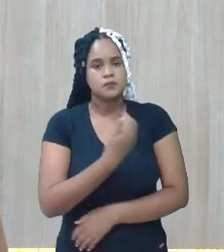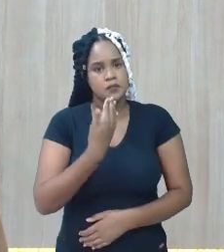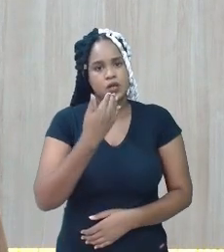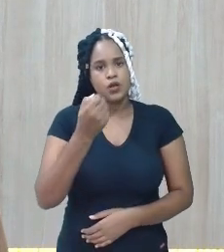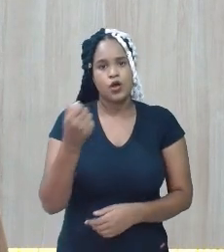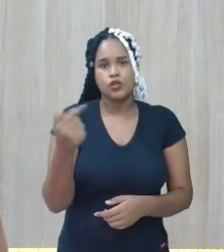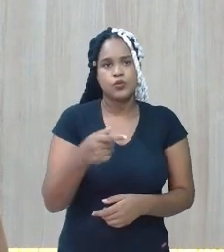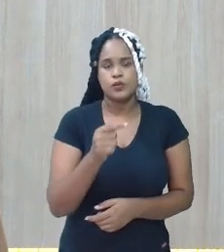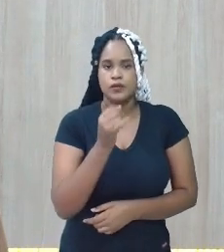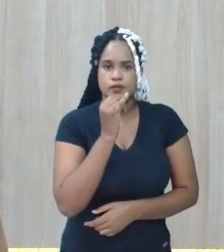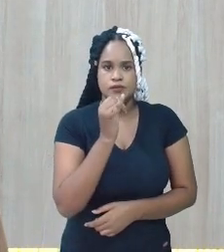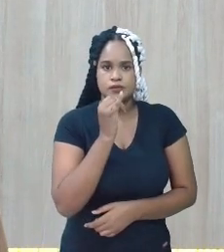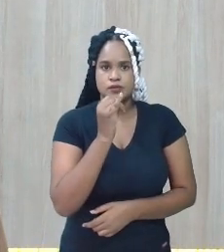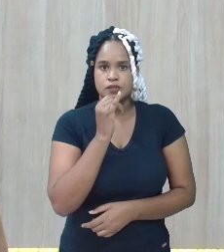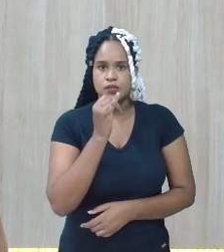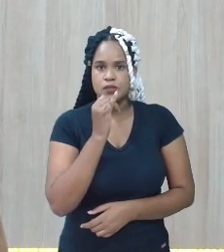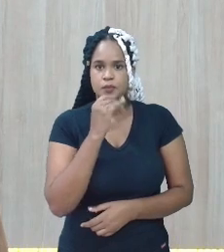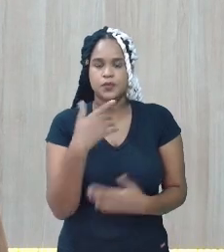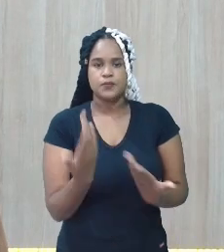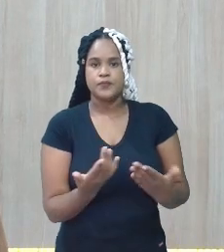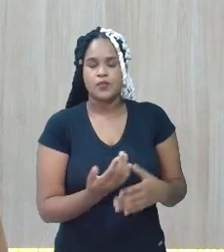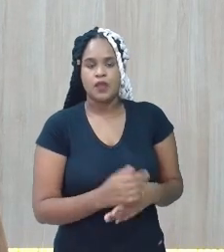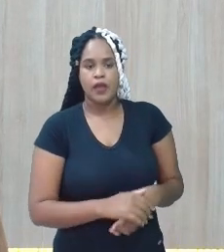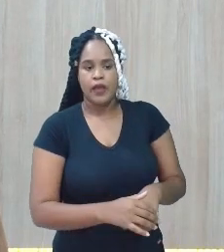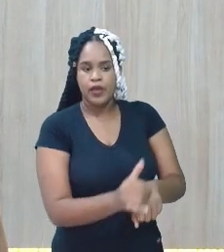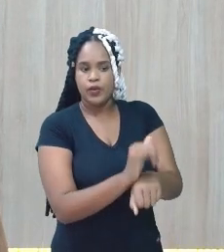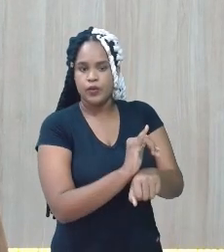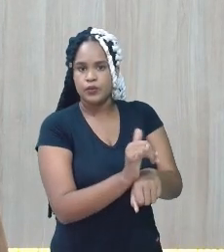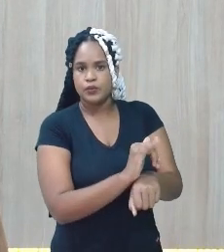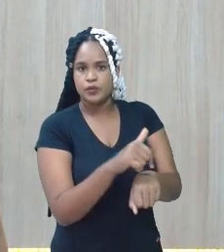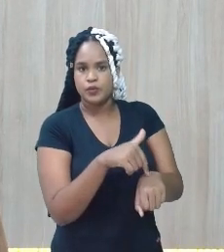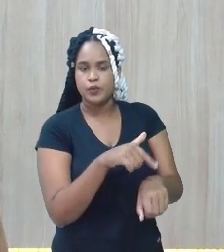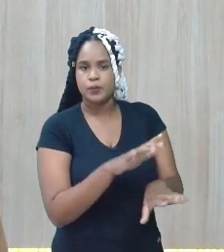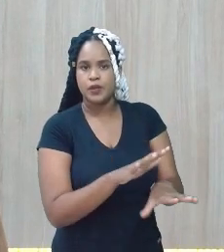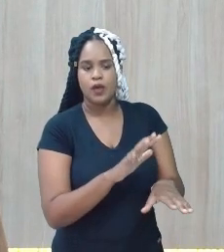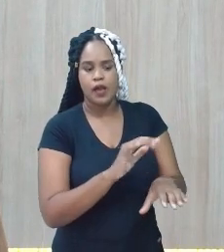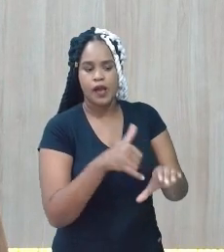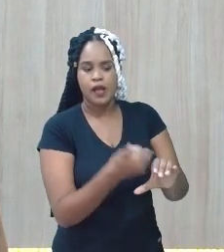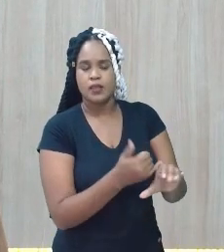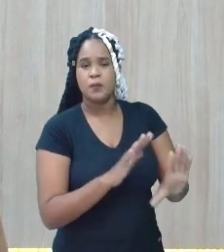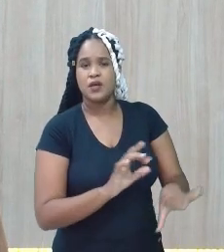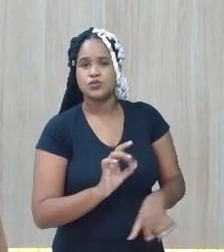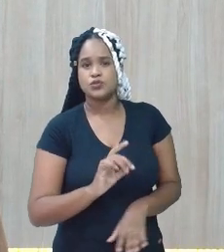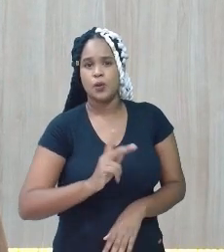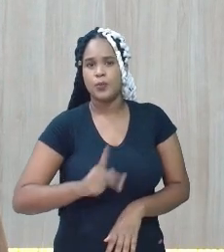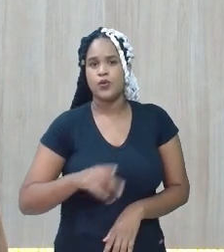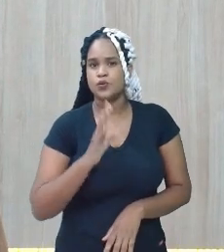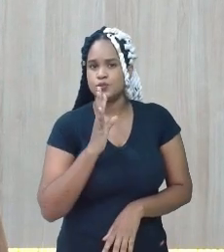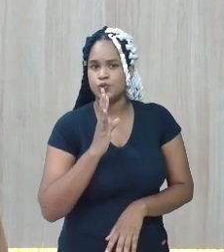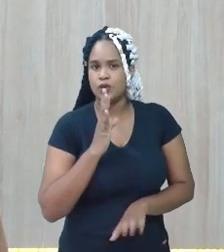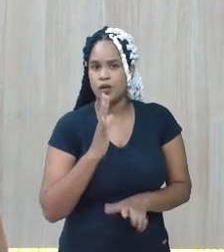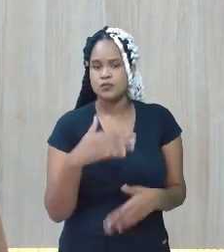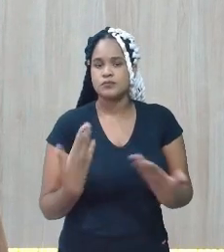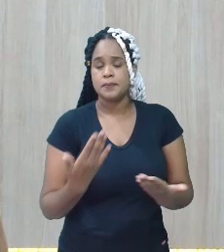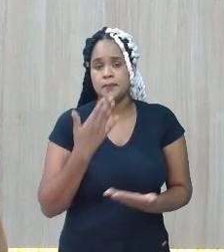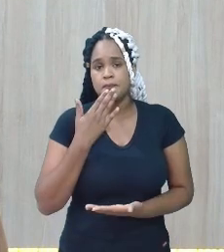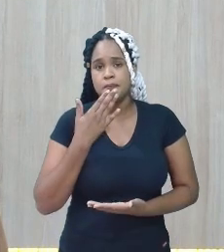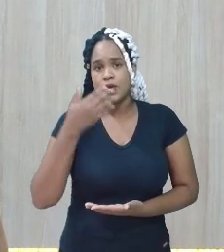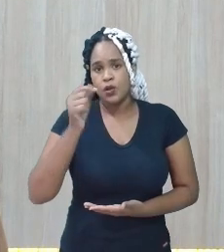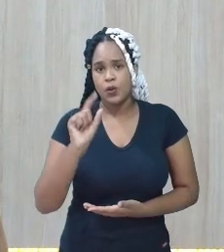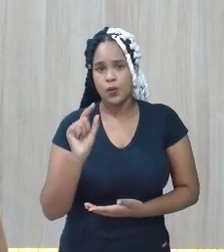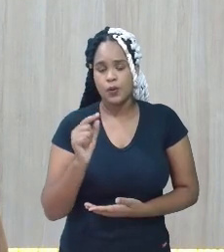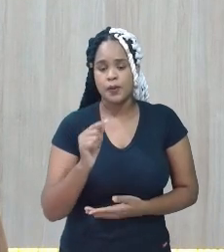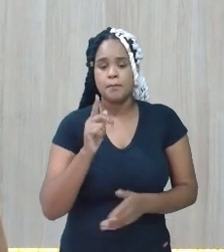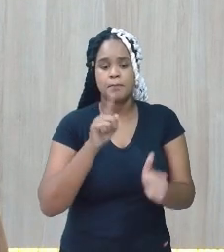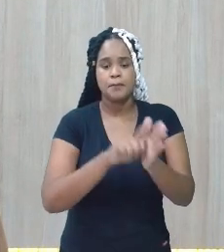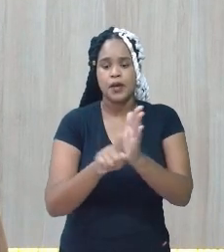com um canal que ele, enquanto professor, acompanhe. Então, é melhor saber dos estudantes que canal, qual é